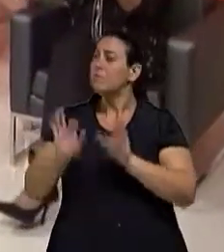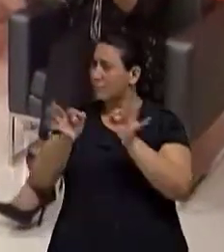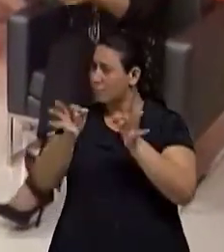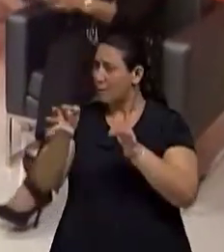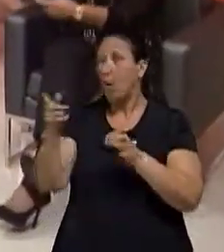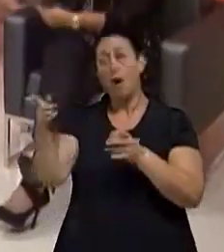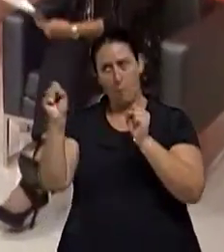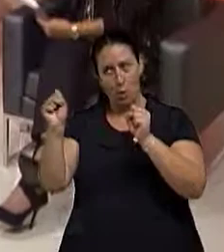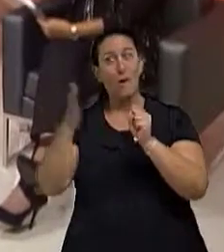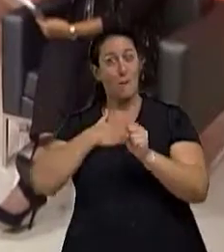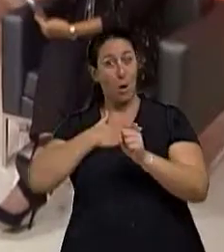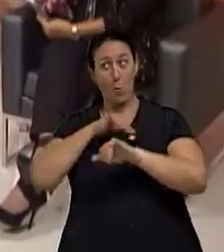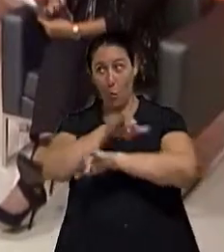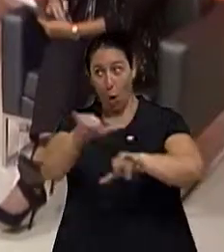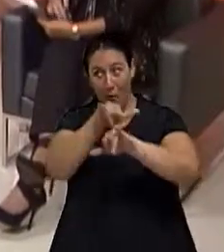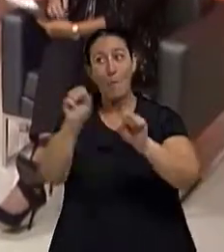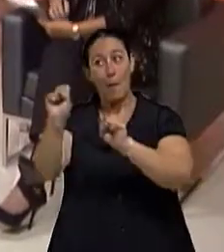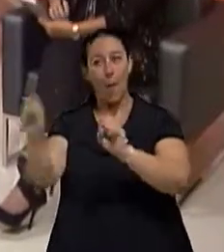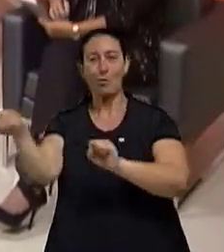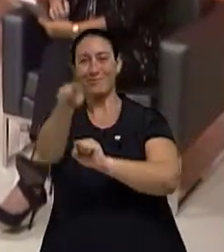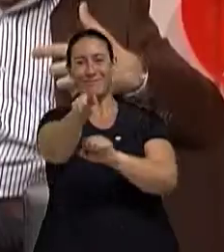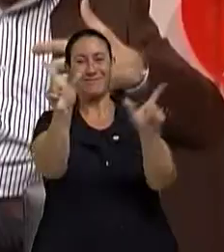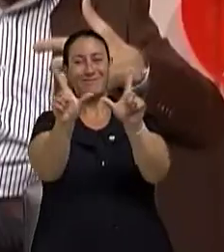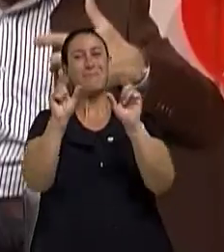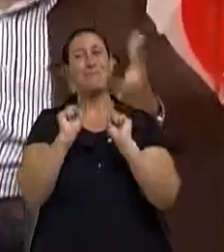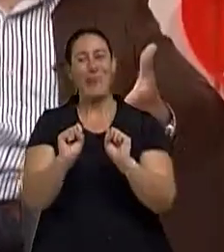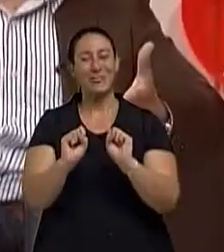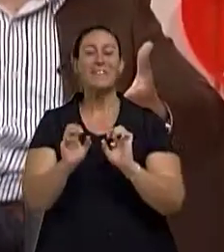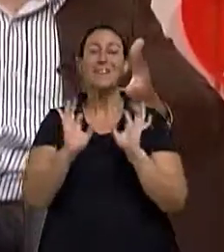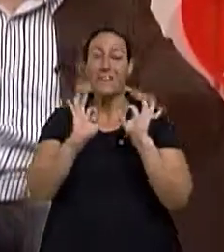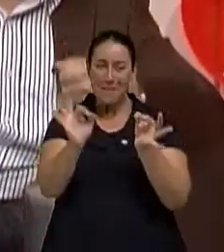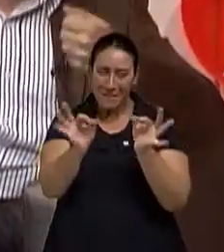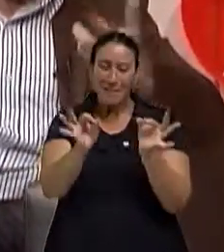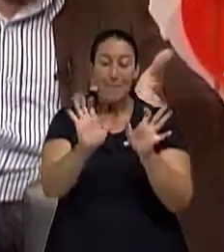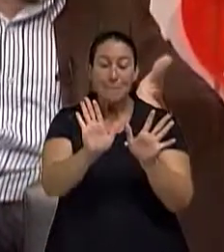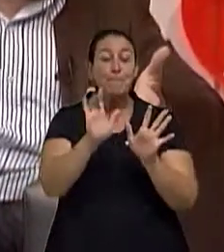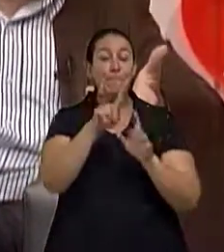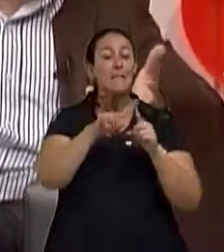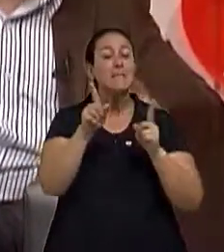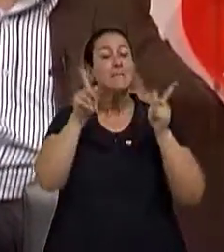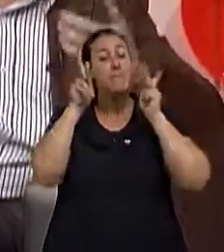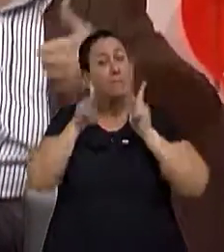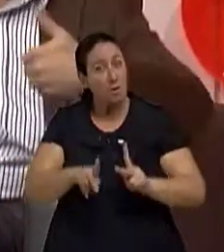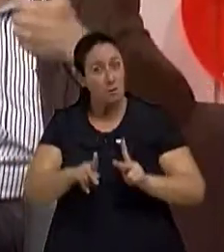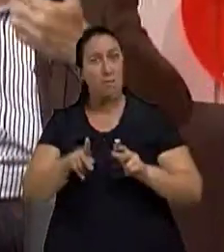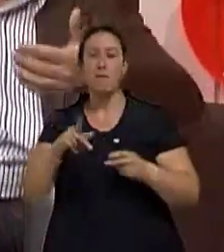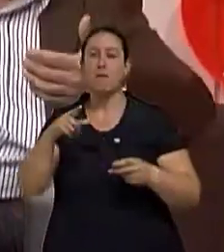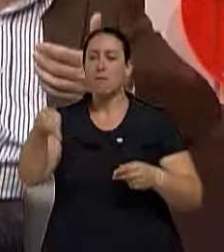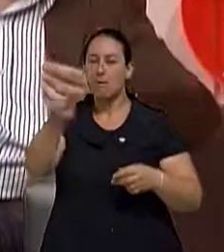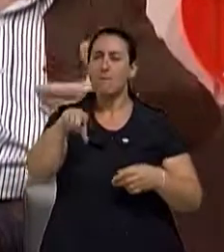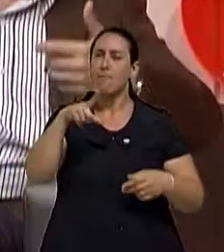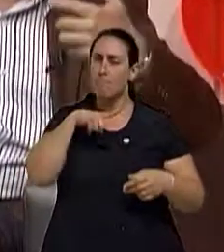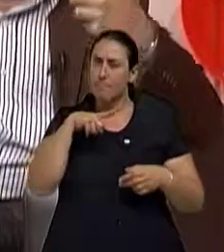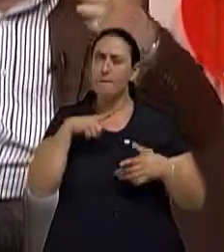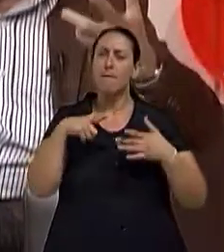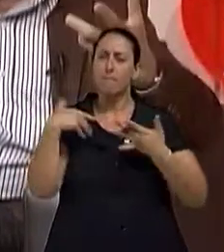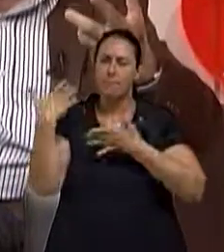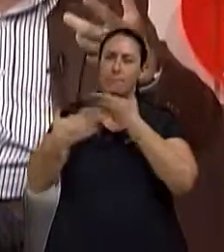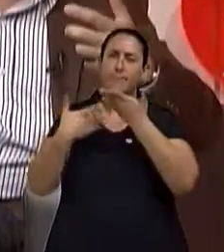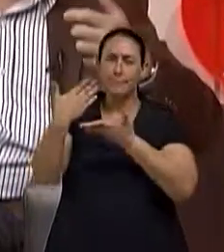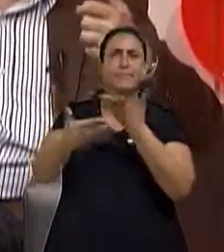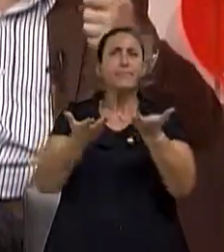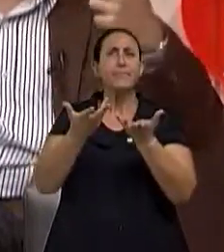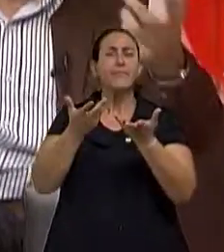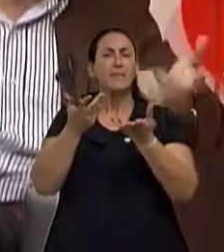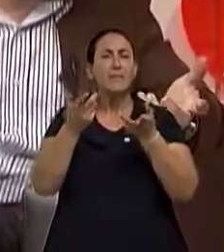fique na frente da TV. Exatamente. Mas pouco realizado, pouco gratificado, pode conduzir a